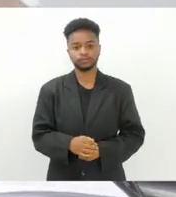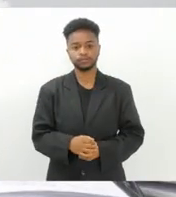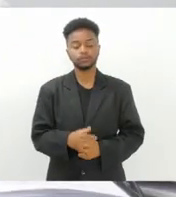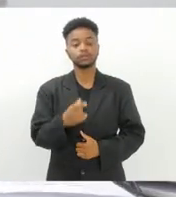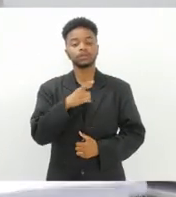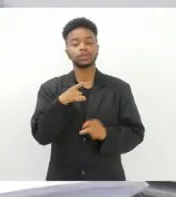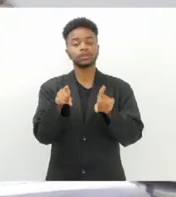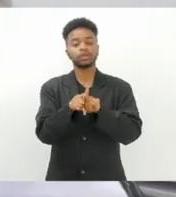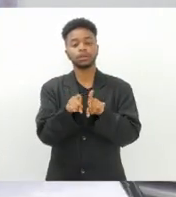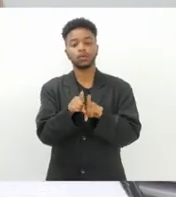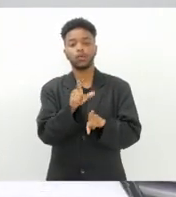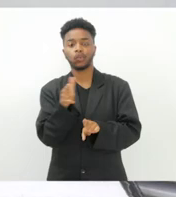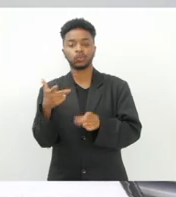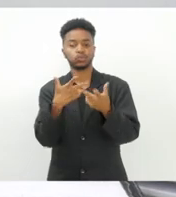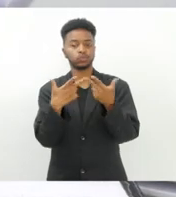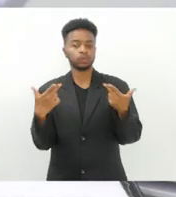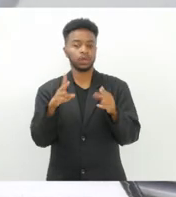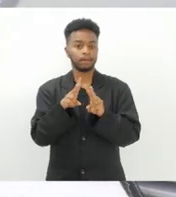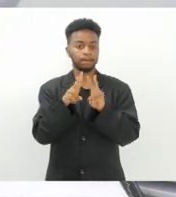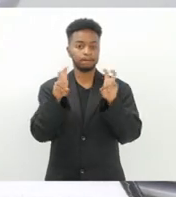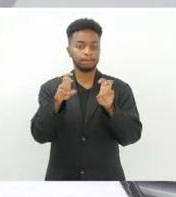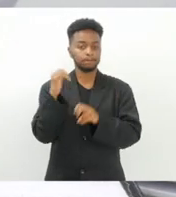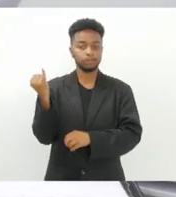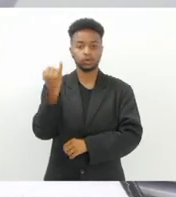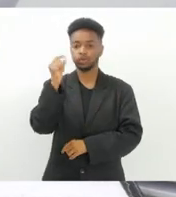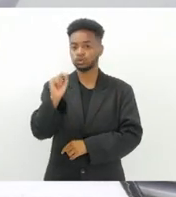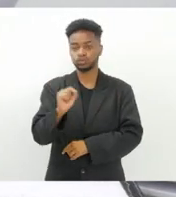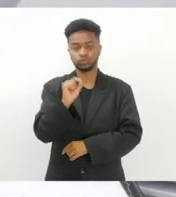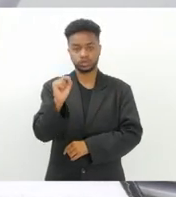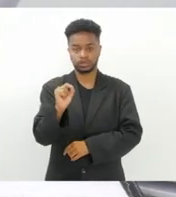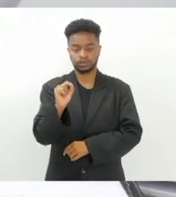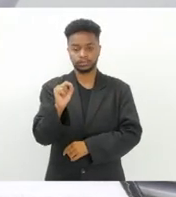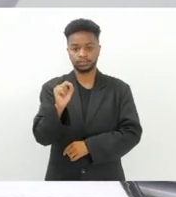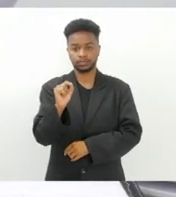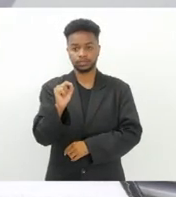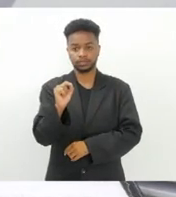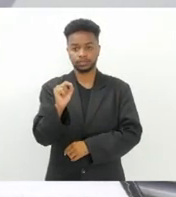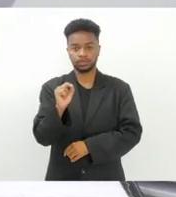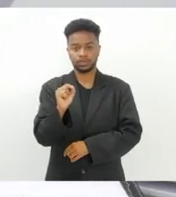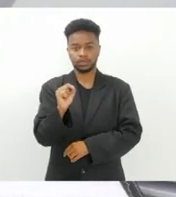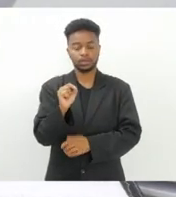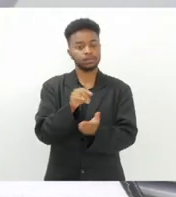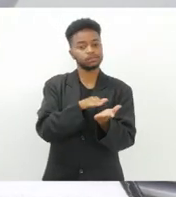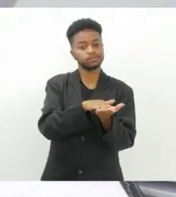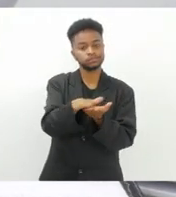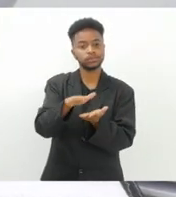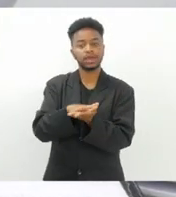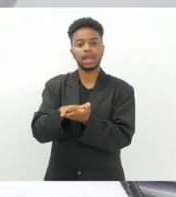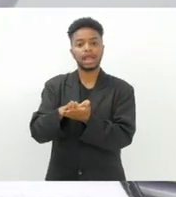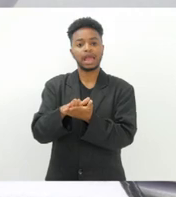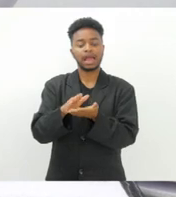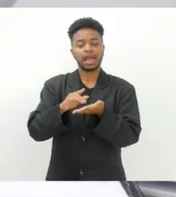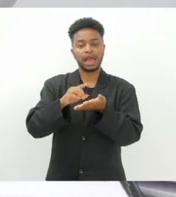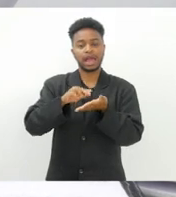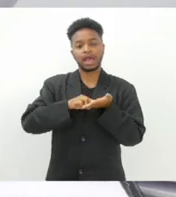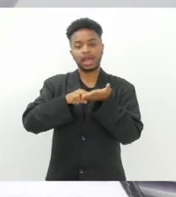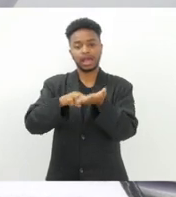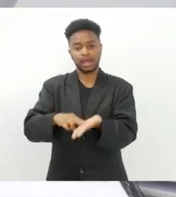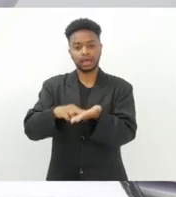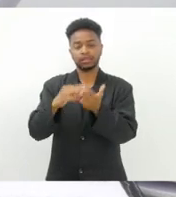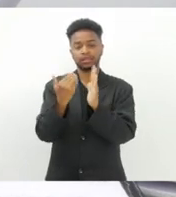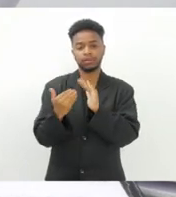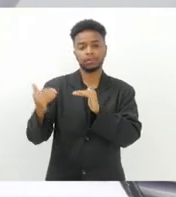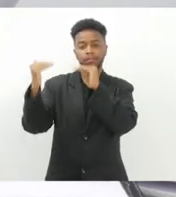muito importante aqui, que é o lançamento da Carta Magna da Umbanda, documento oficial para a religião